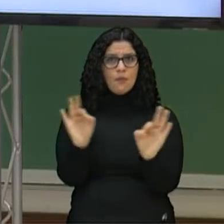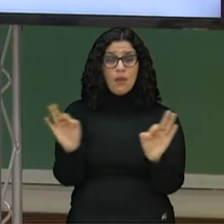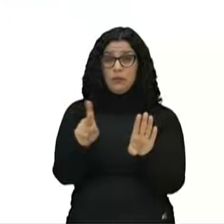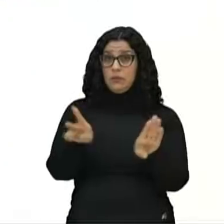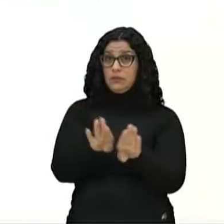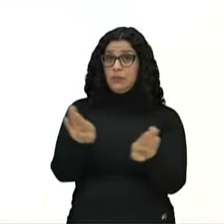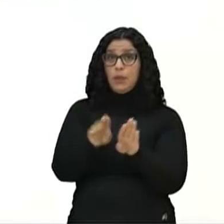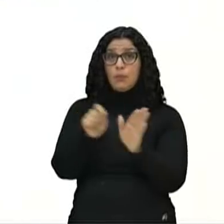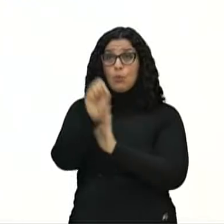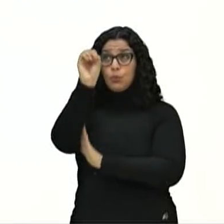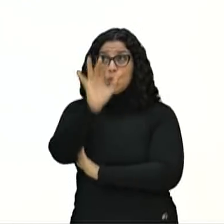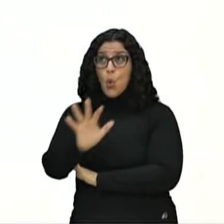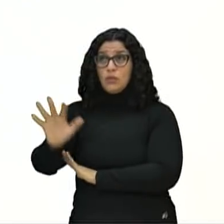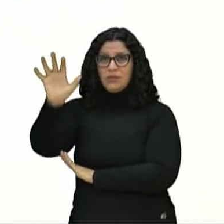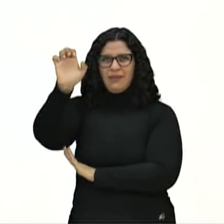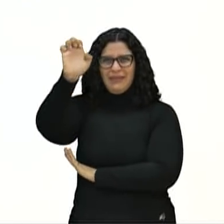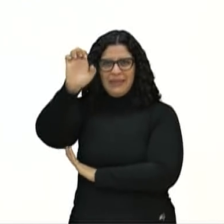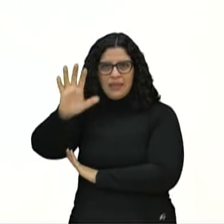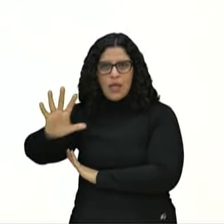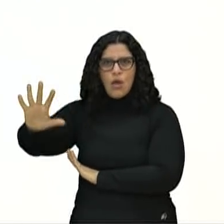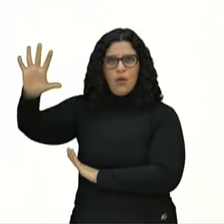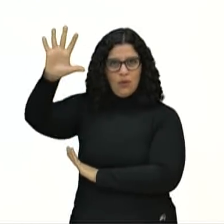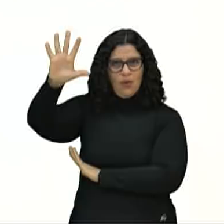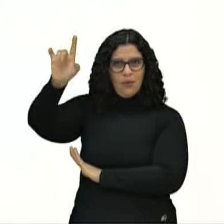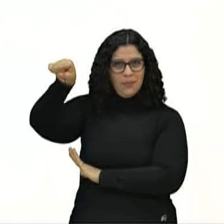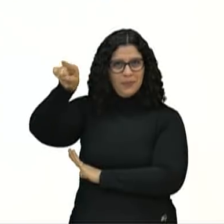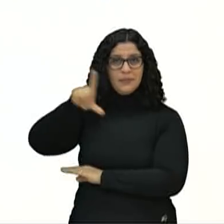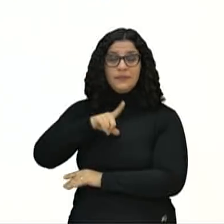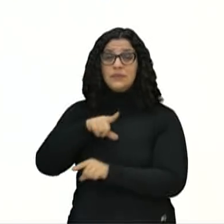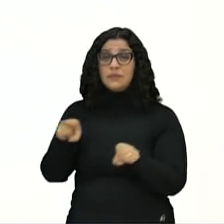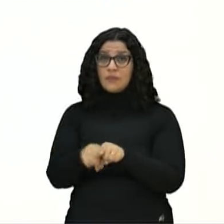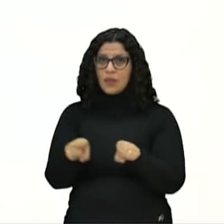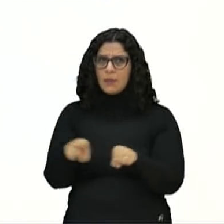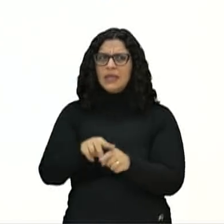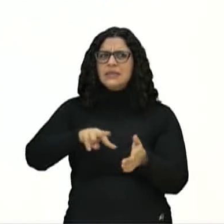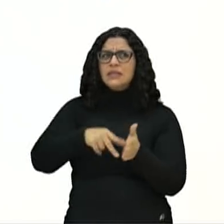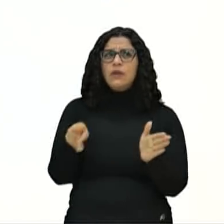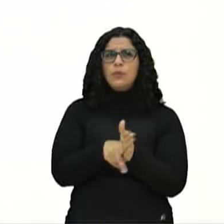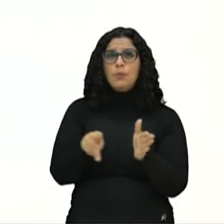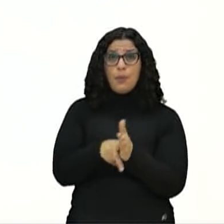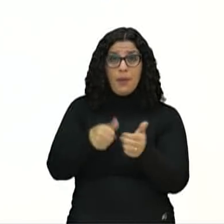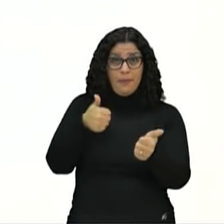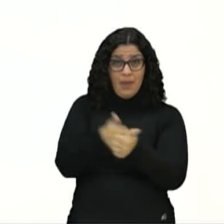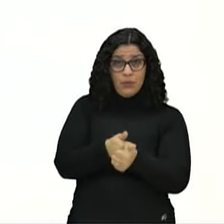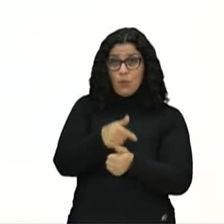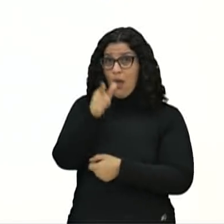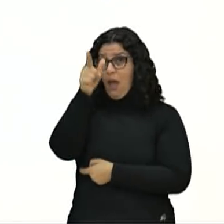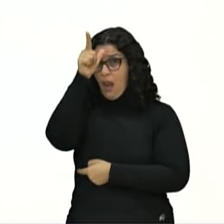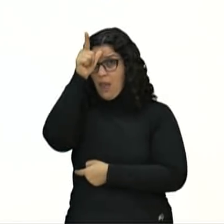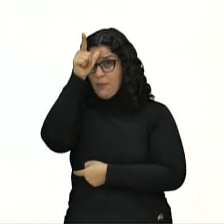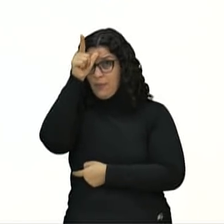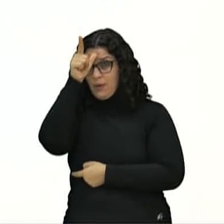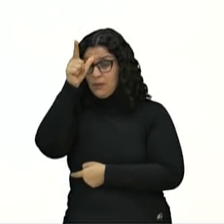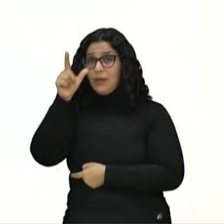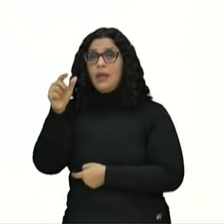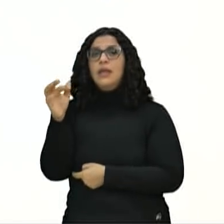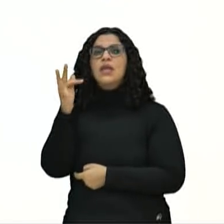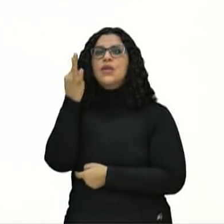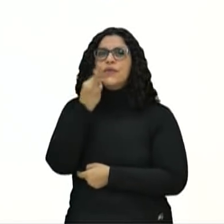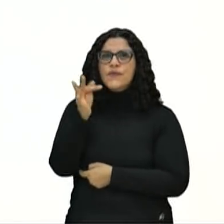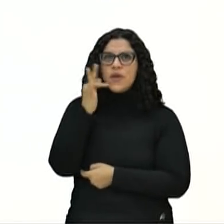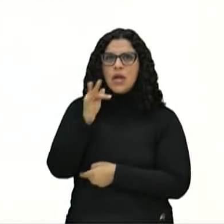frente ocidental, na Europa Ocidental, ou seja, na fronteira da Alemanha com a França, a